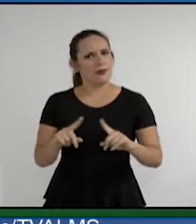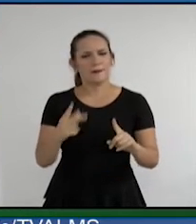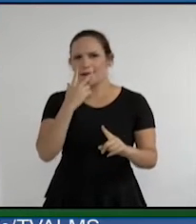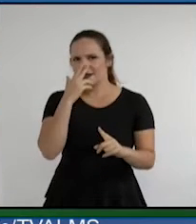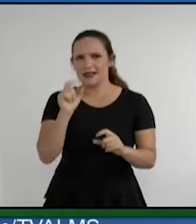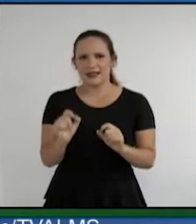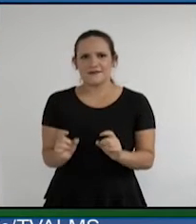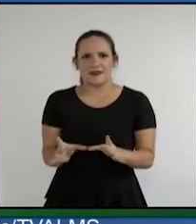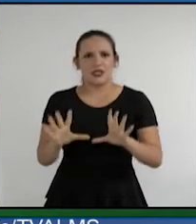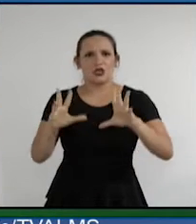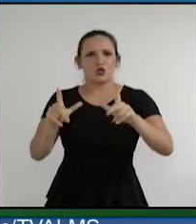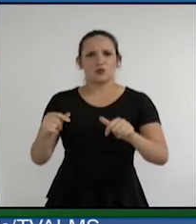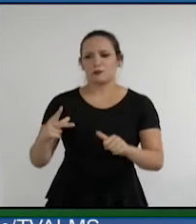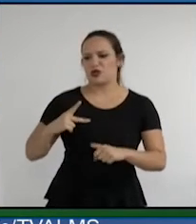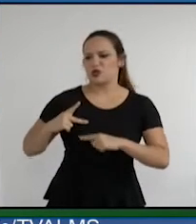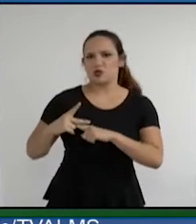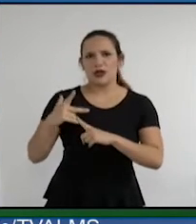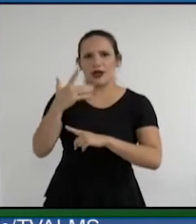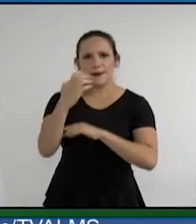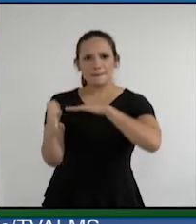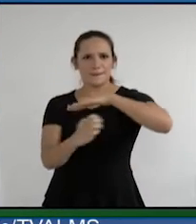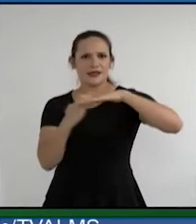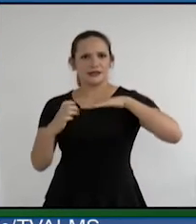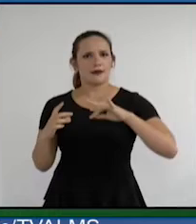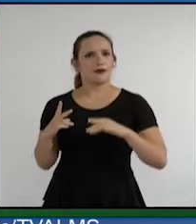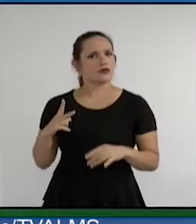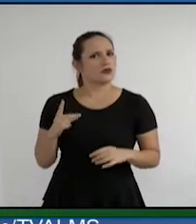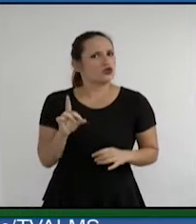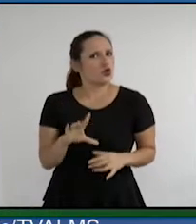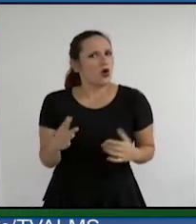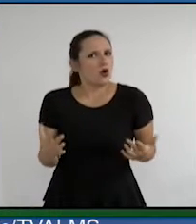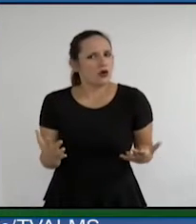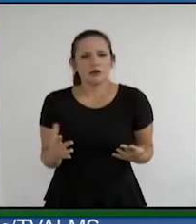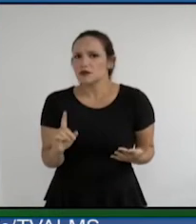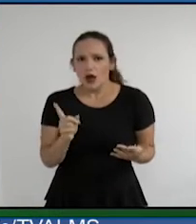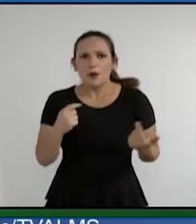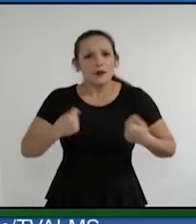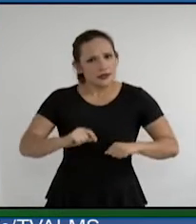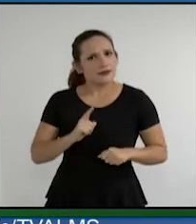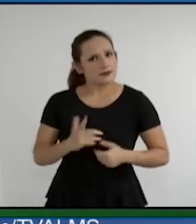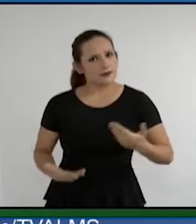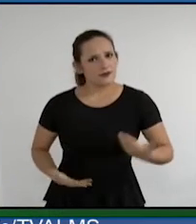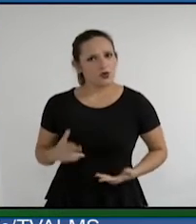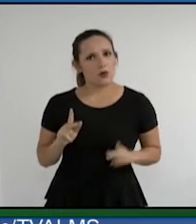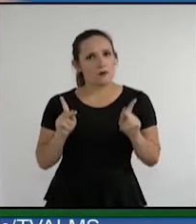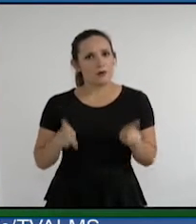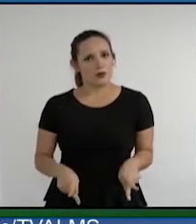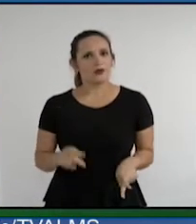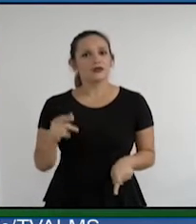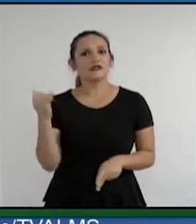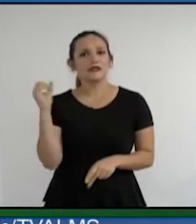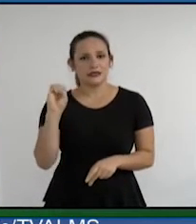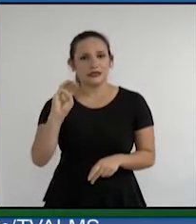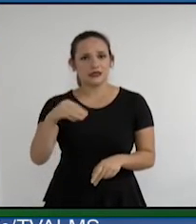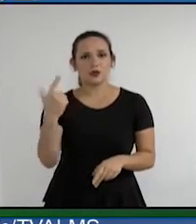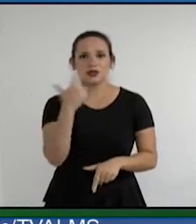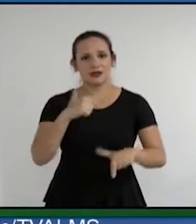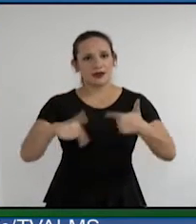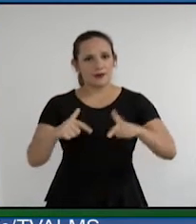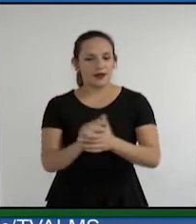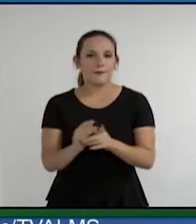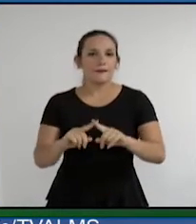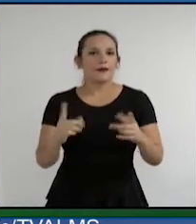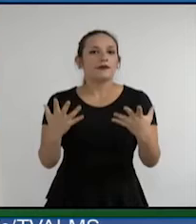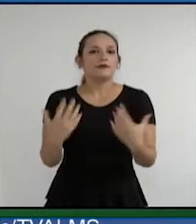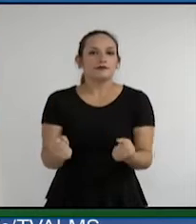público, o Estado tem que ter servidor público o suficiente para atender às suas necessidades. Mas aqui foi aprovado nesta